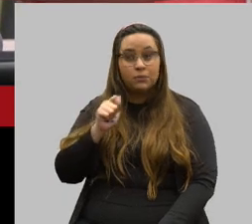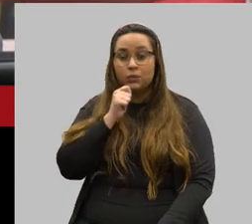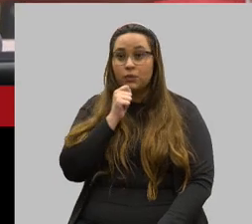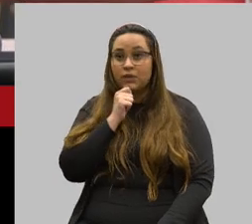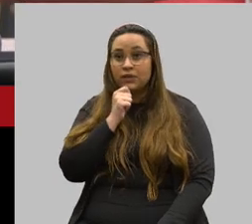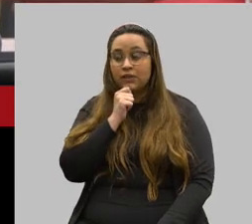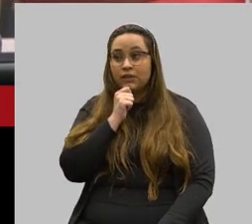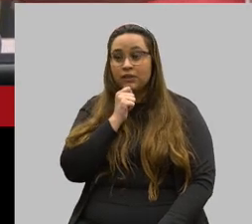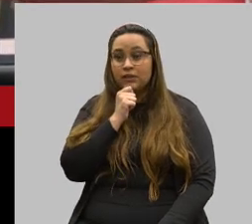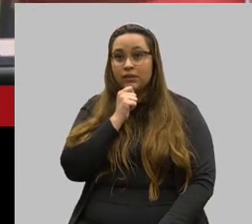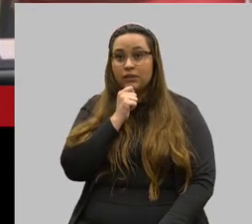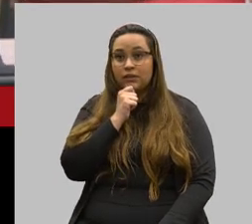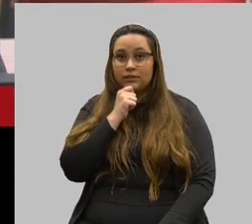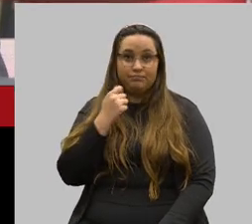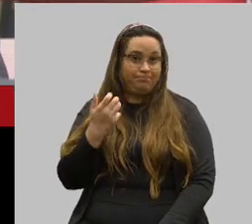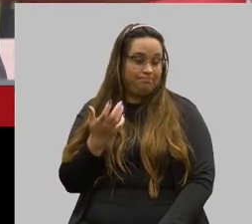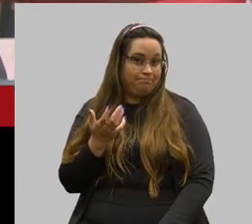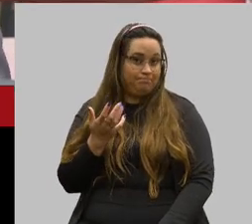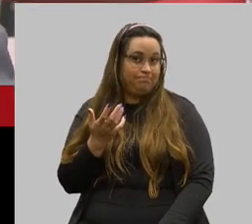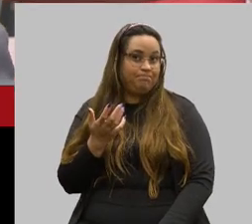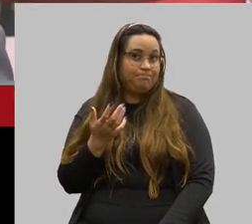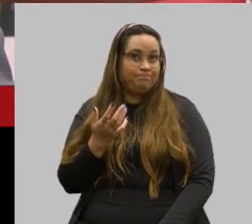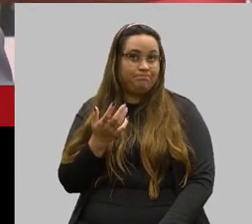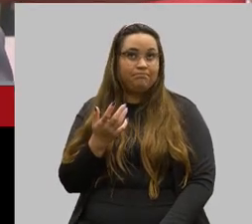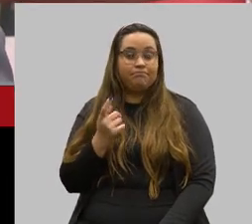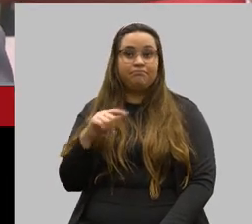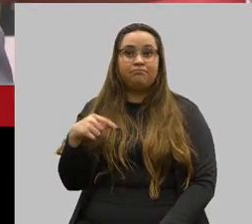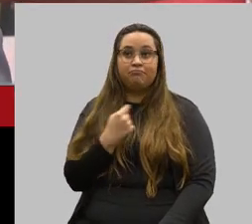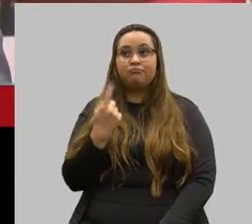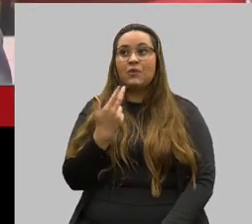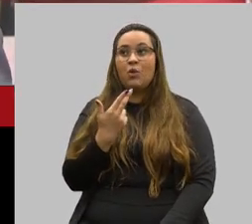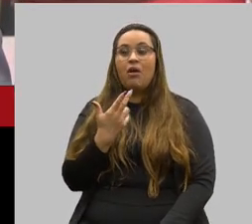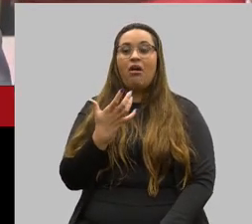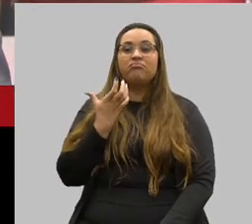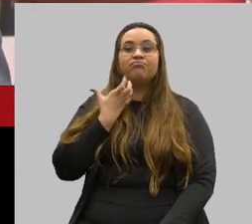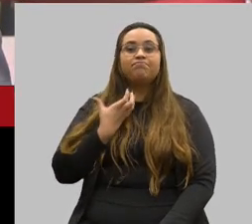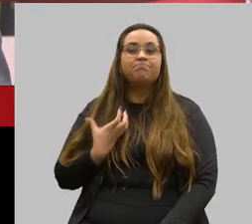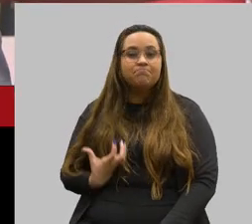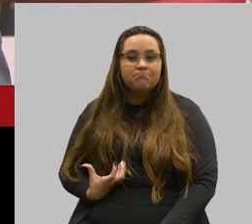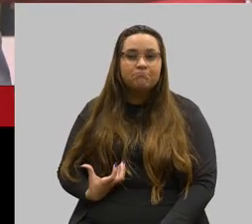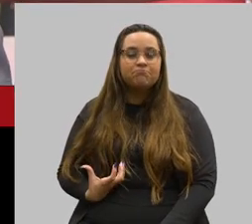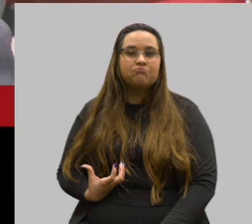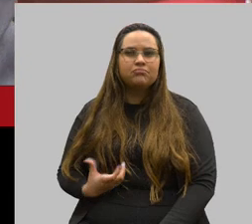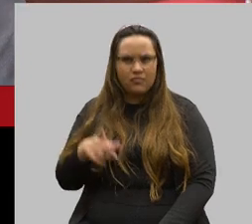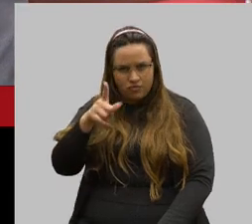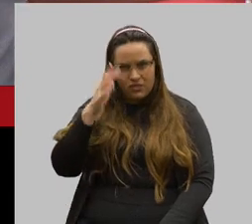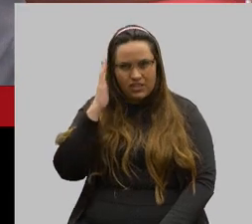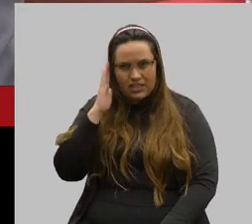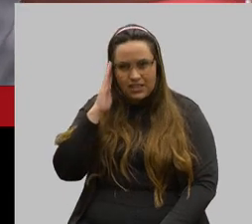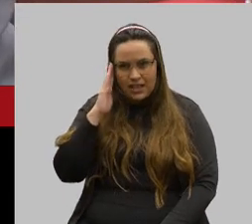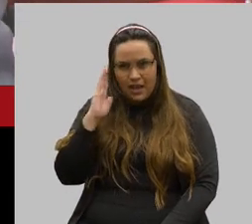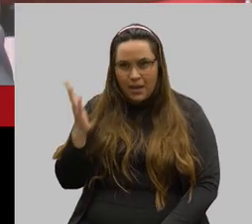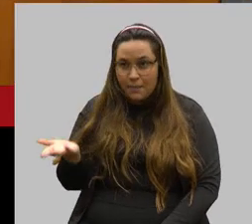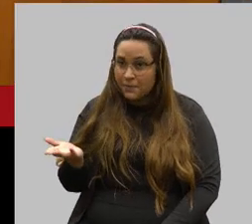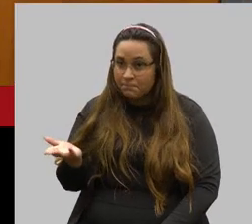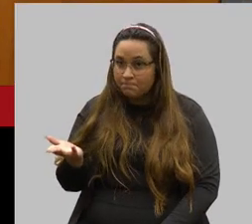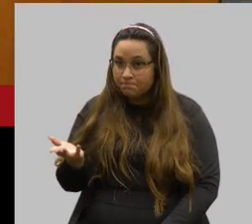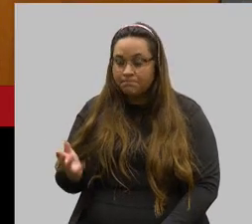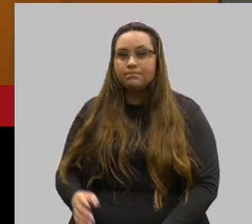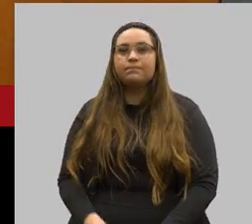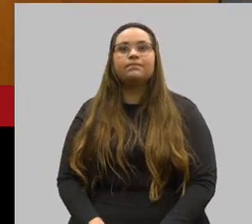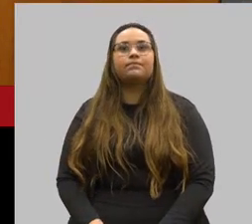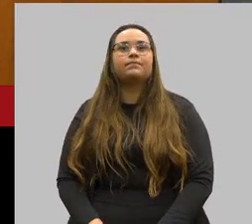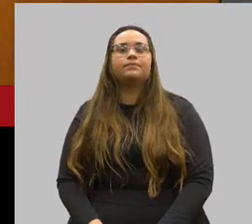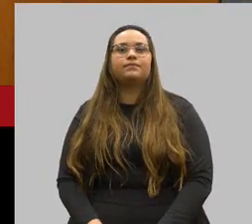já que também é uma função assim eh exaustiva na Corporação e a senhora sabe melhor do que eu bem